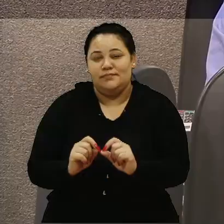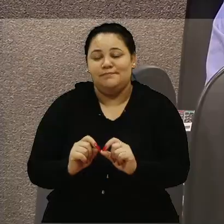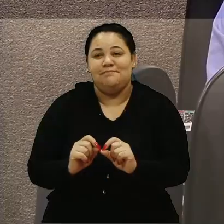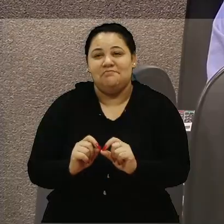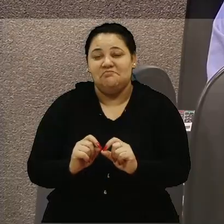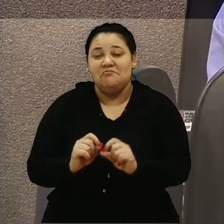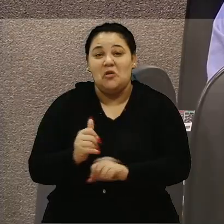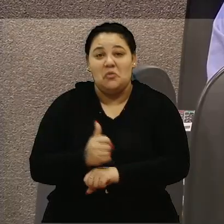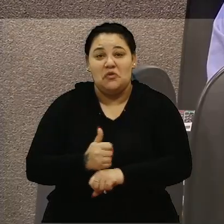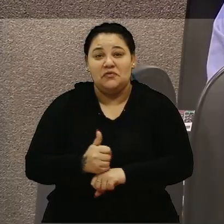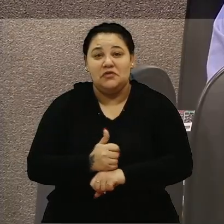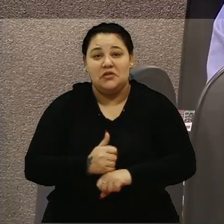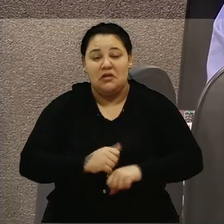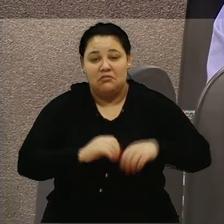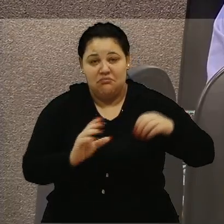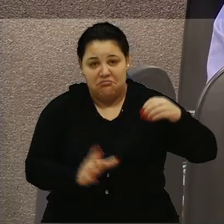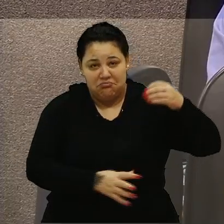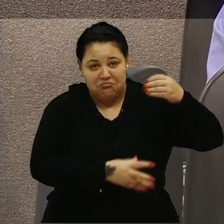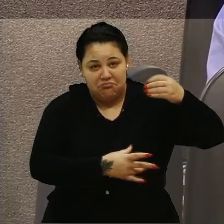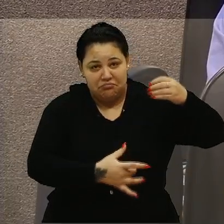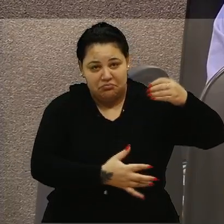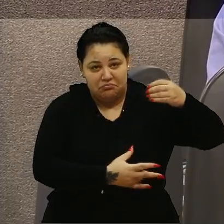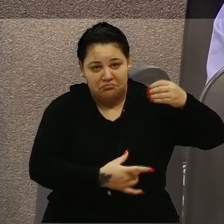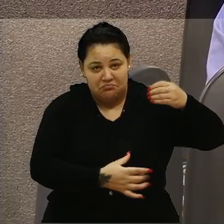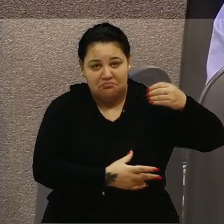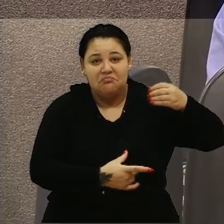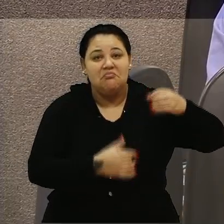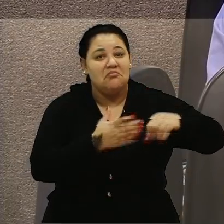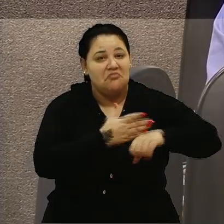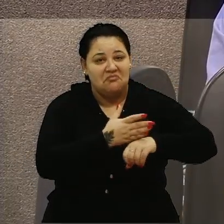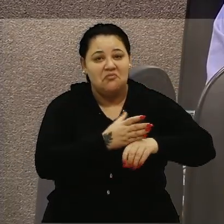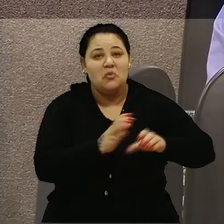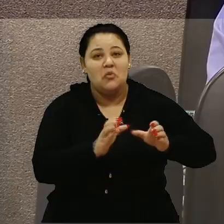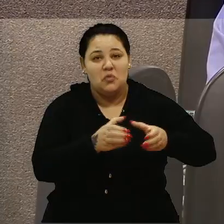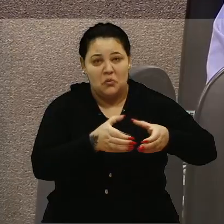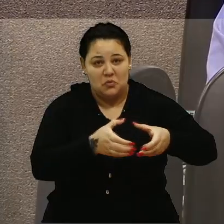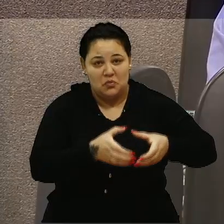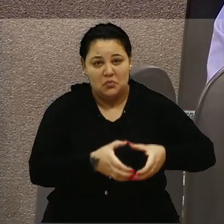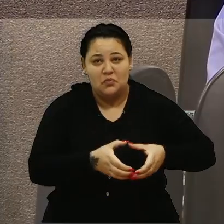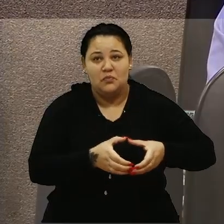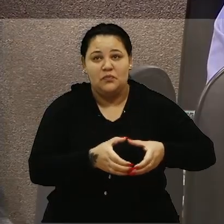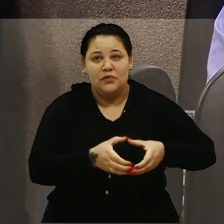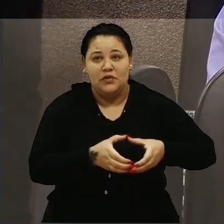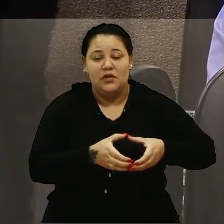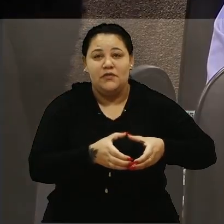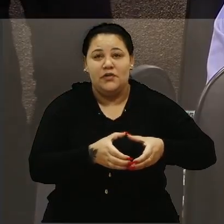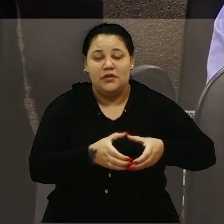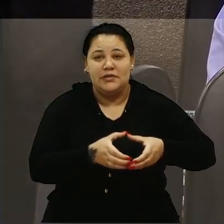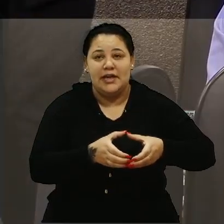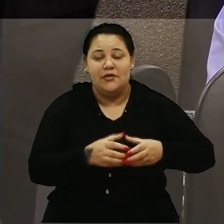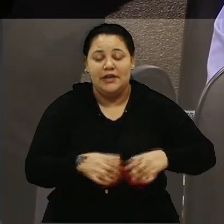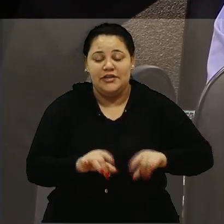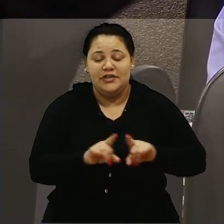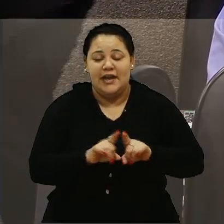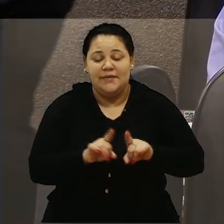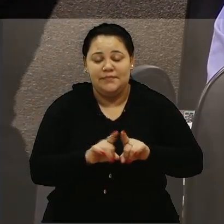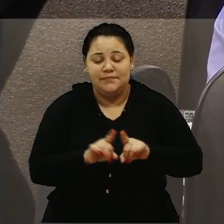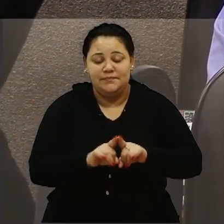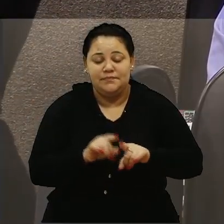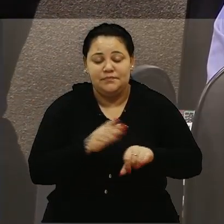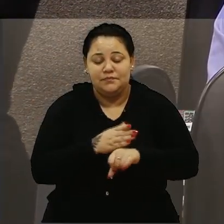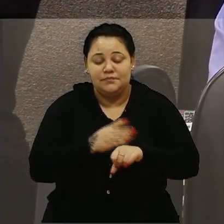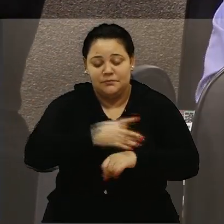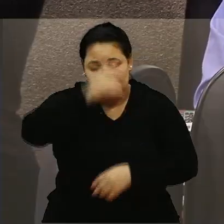violoncelista, que fazia parte da orquestra da UX, e infelizmente nesse feriado veio a falecer, que desde dezembro ele